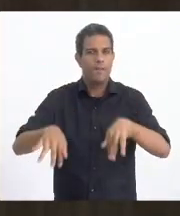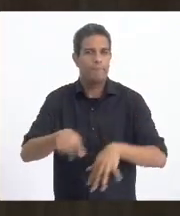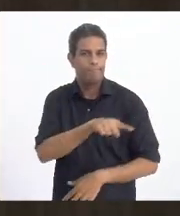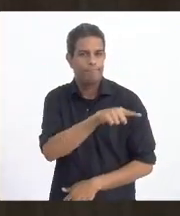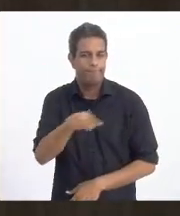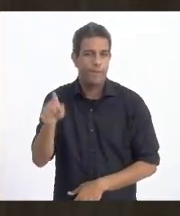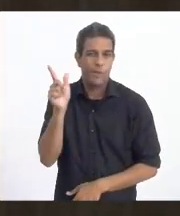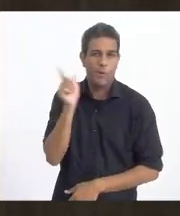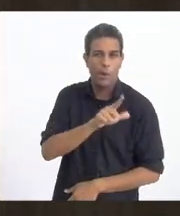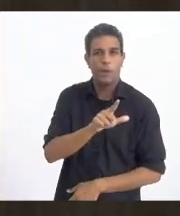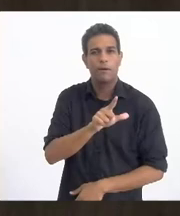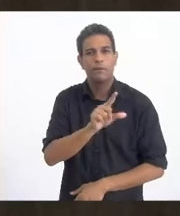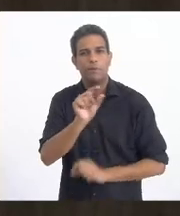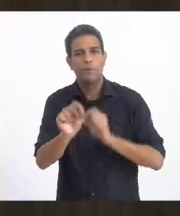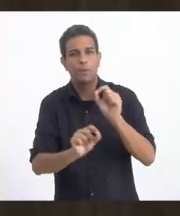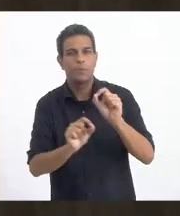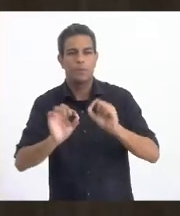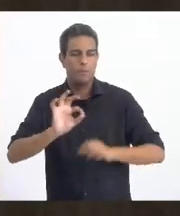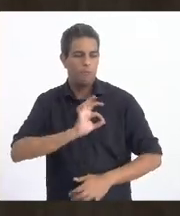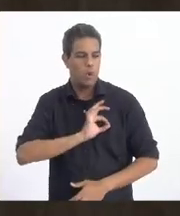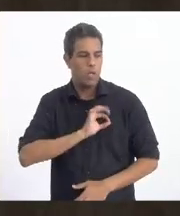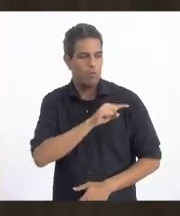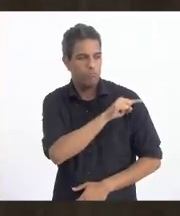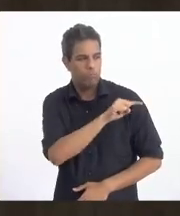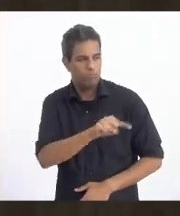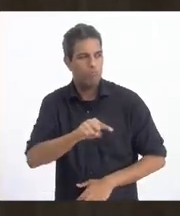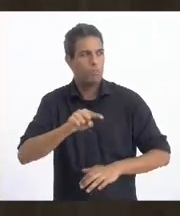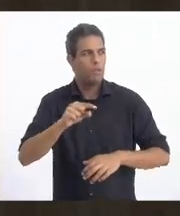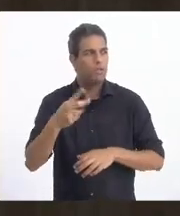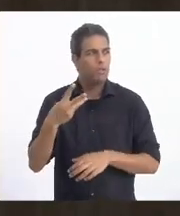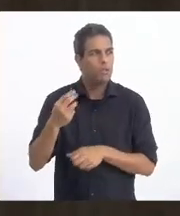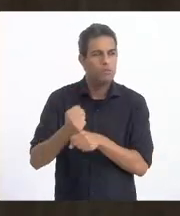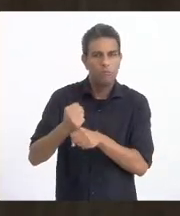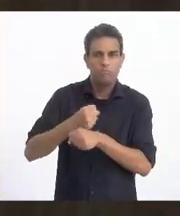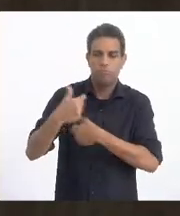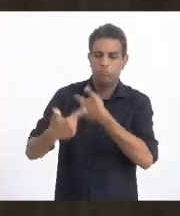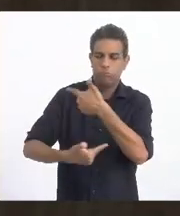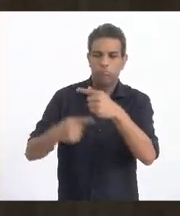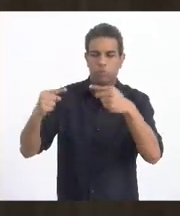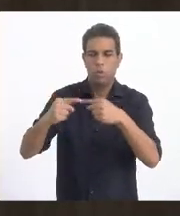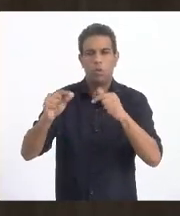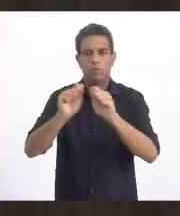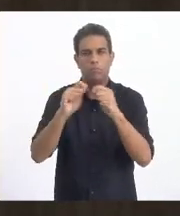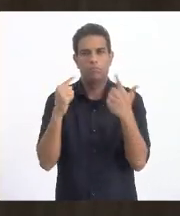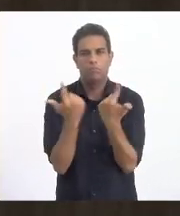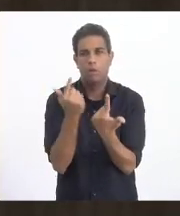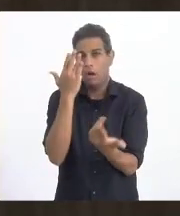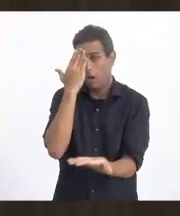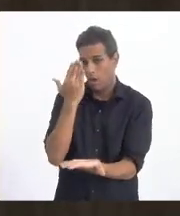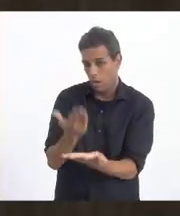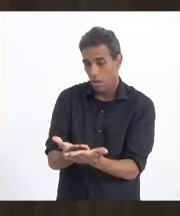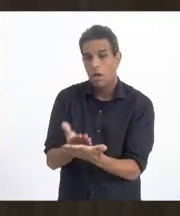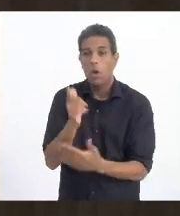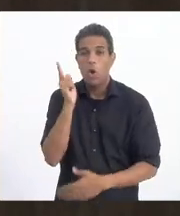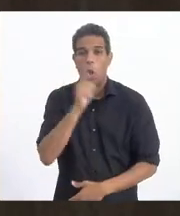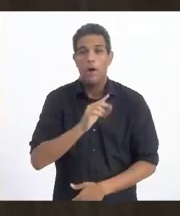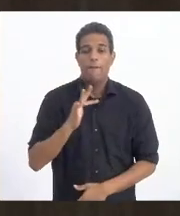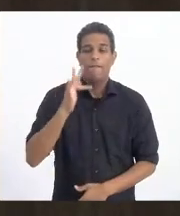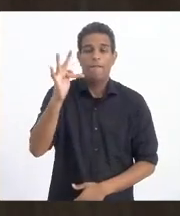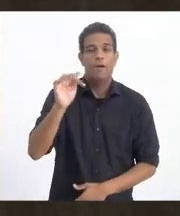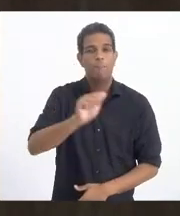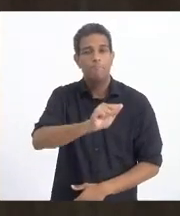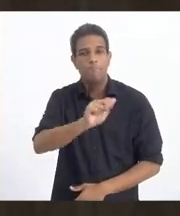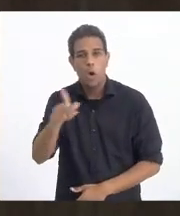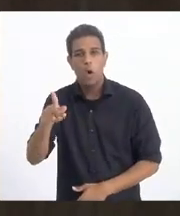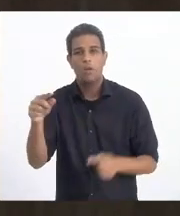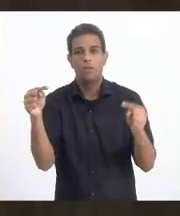não? E aqueles policiais que trabalharam mais de 30 anos, que ficaram na casa acreditando que ia se aposentar, ganhando um